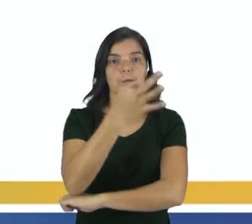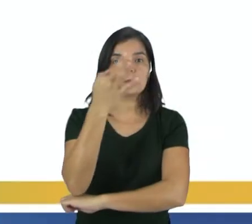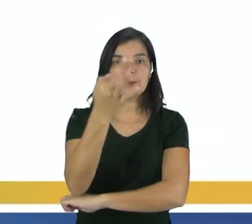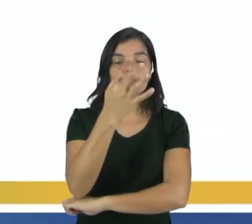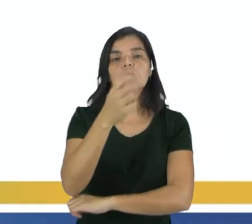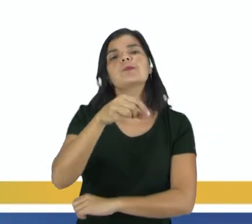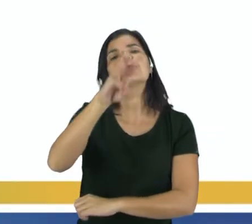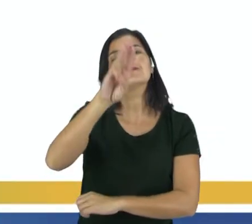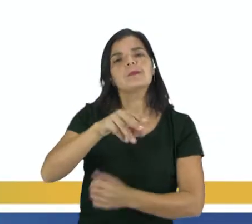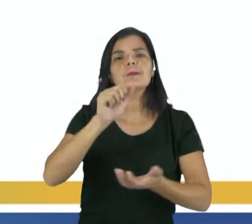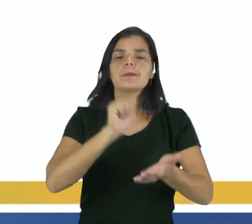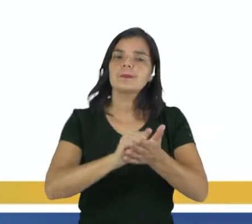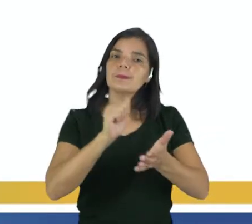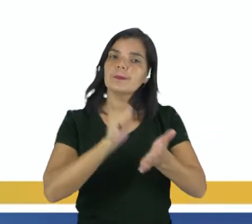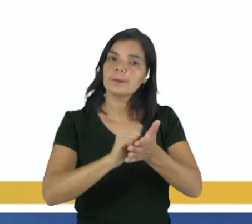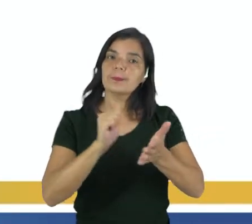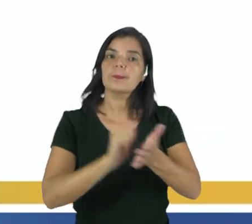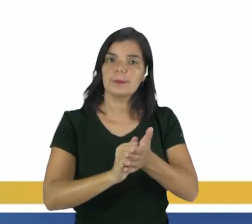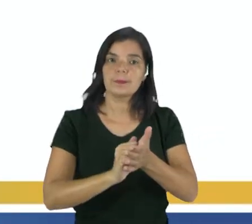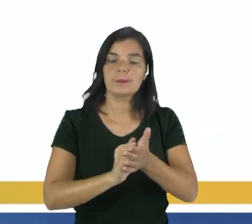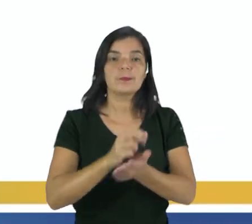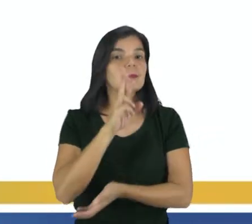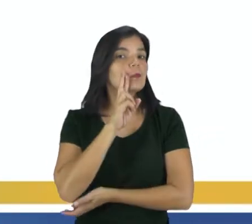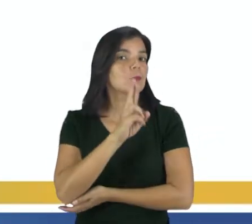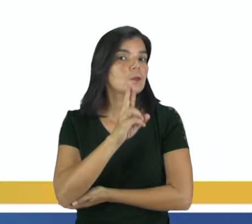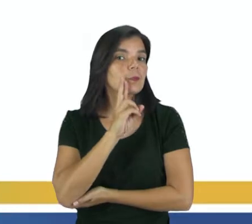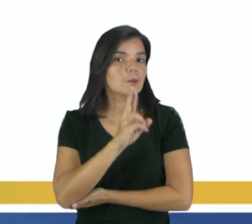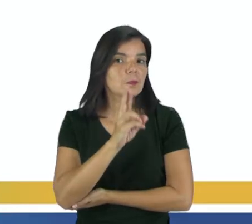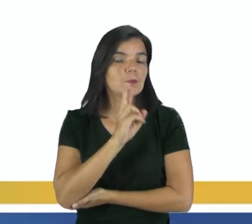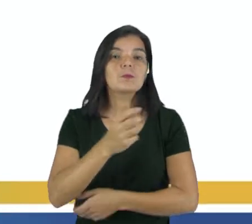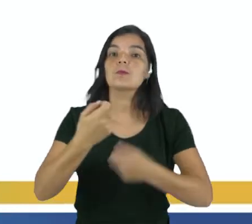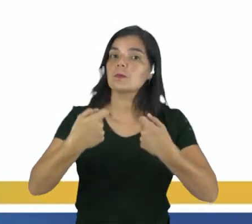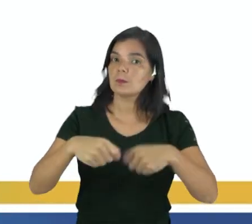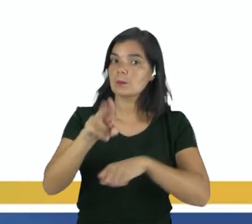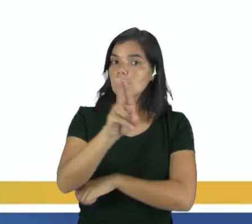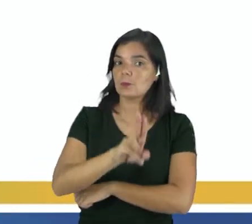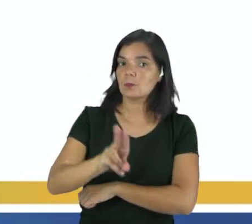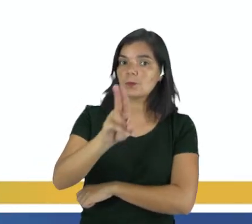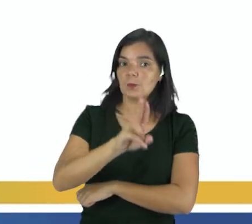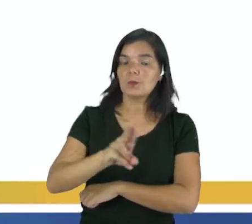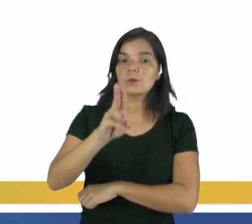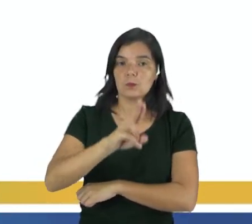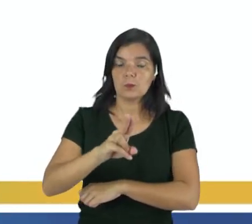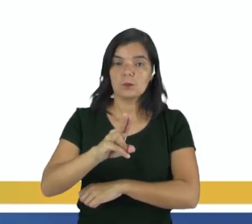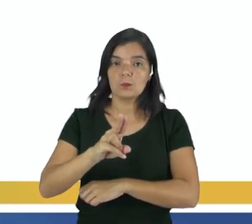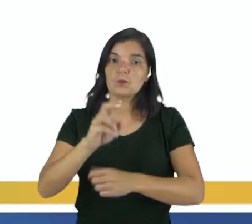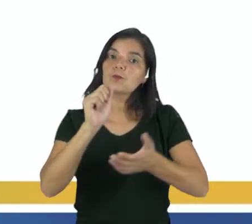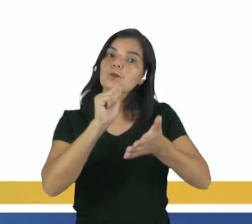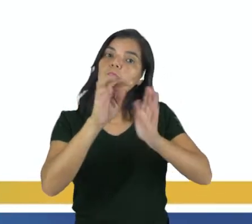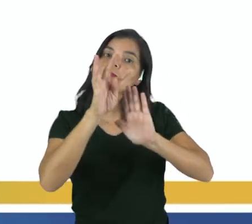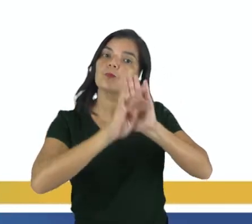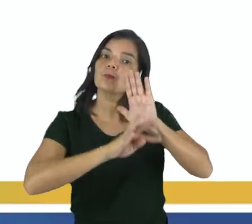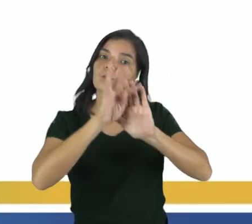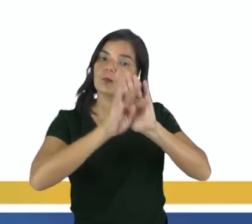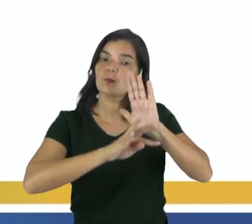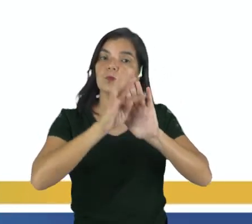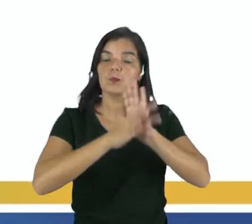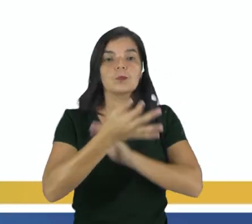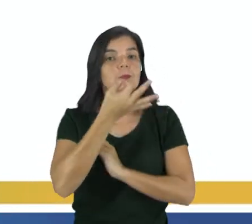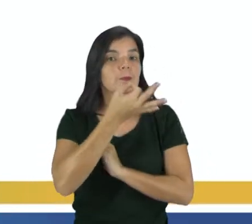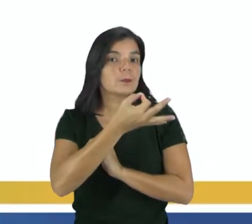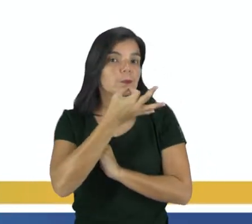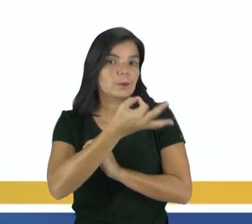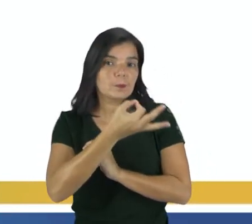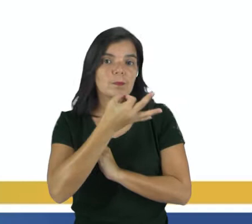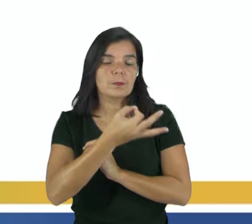Quem faz a reclamação deve se utilizar de um discurso